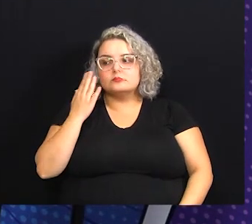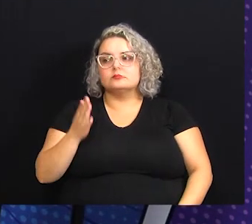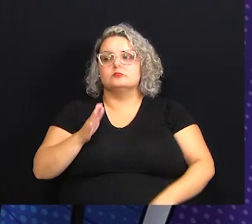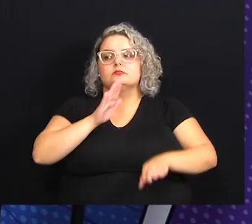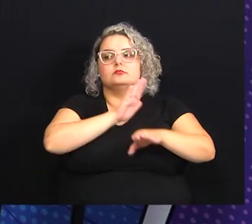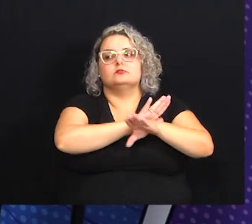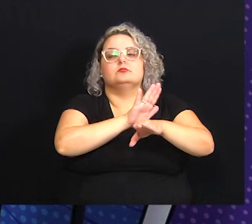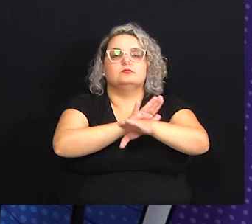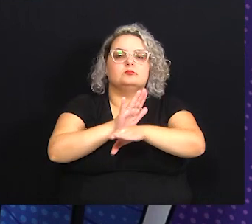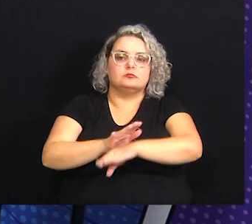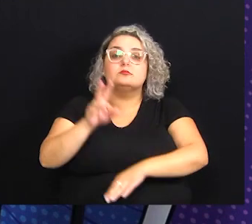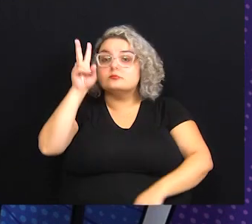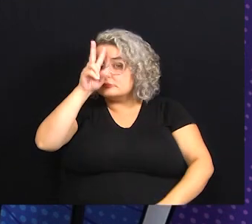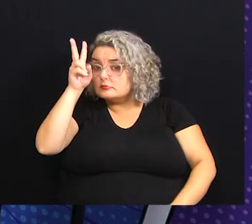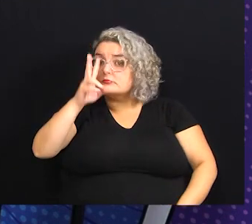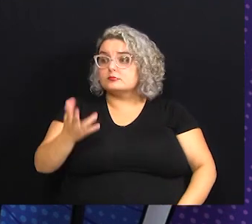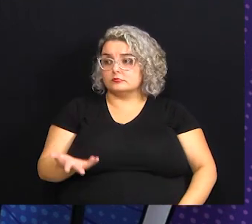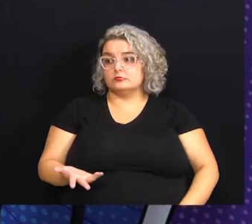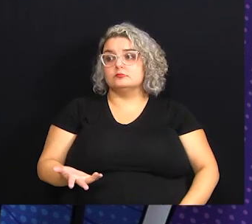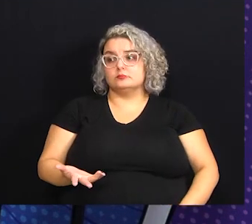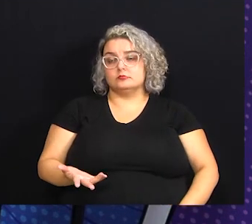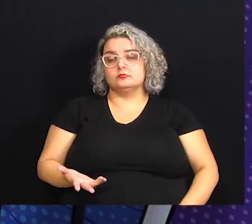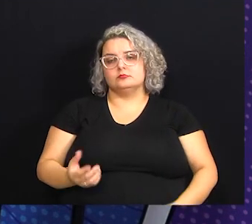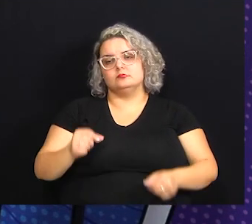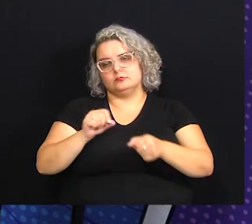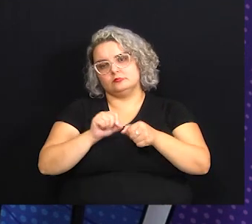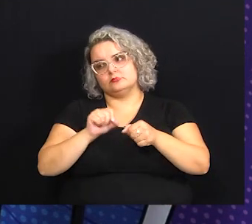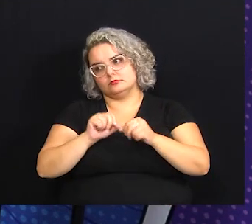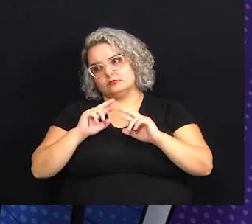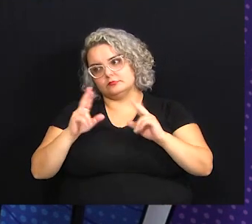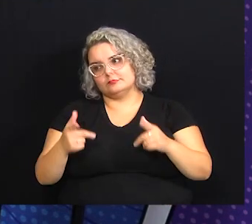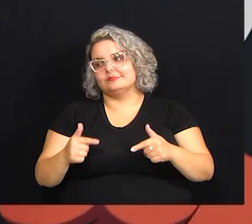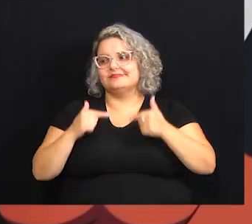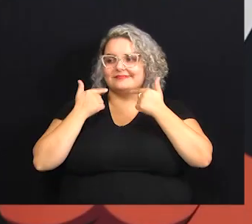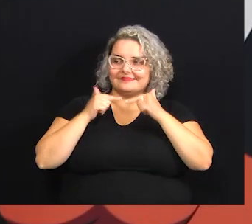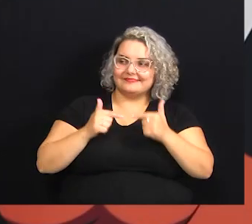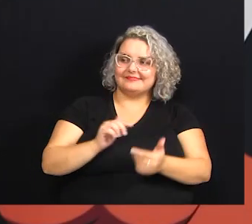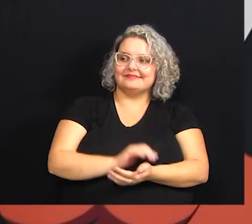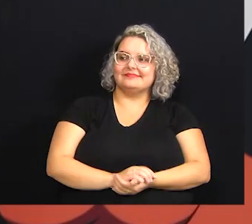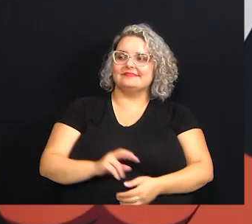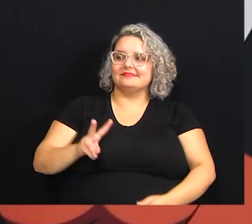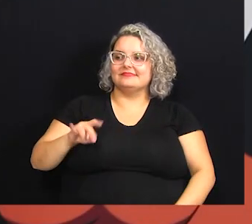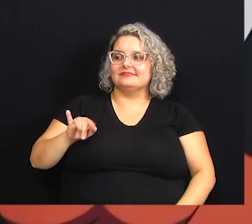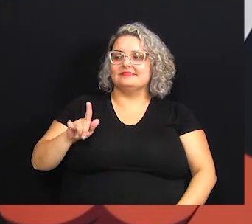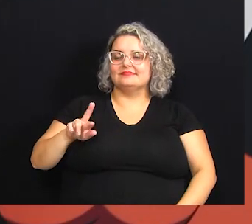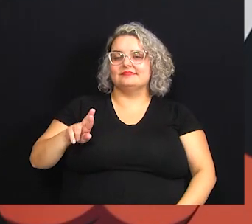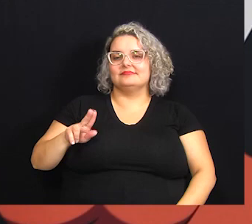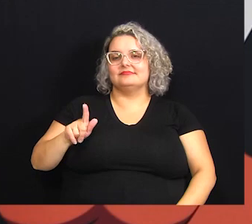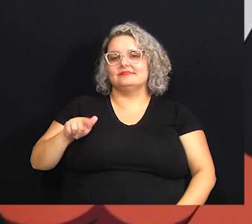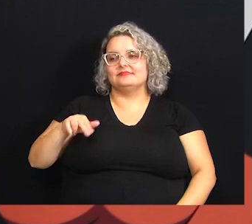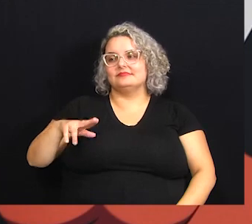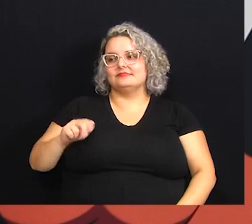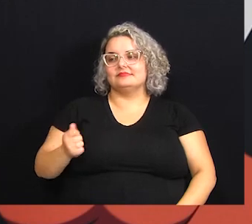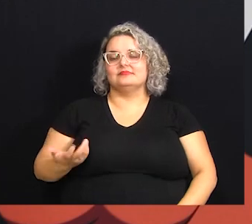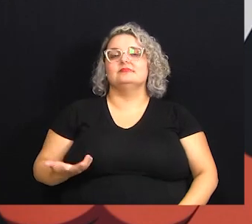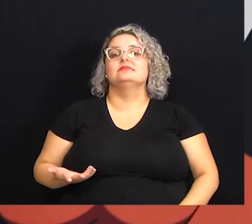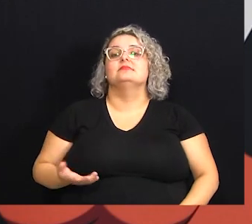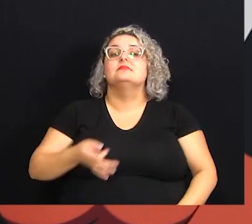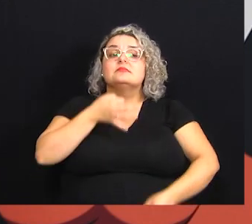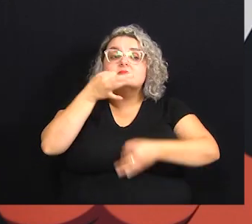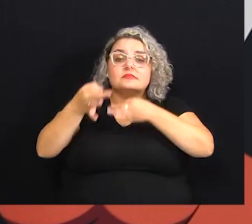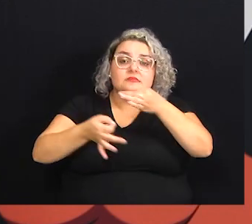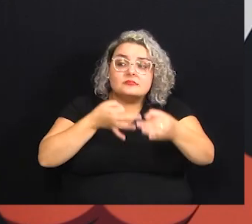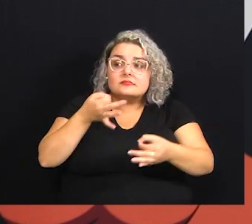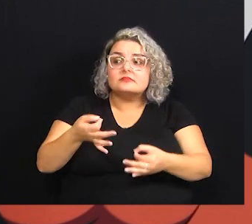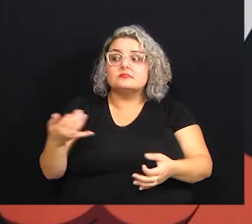ajudei alguém com a história fez a diferença, assim. Ô, Virgínia, e as críticas, né? Conta